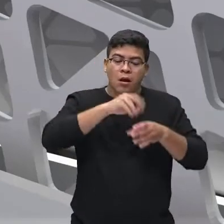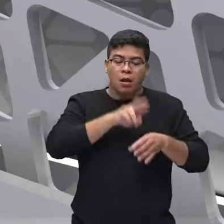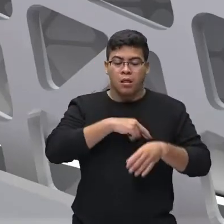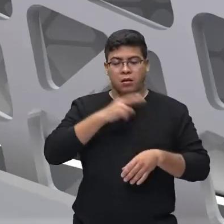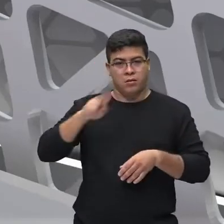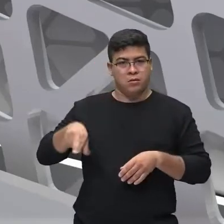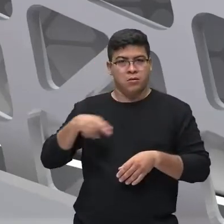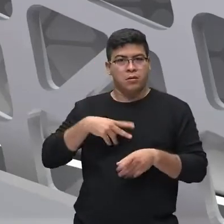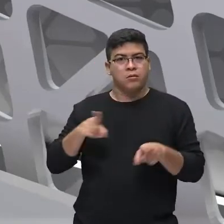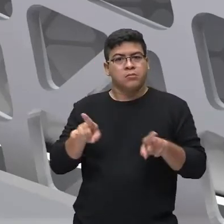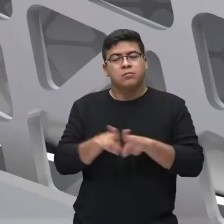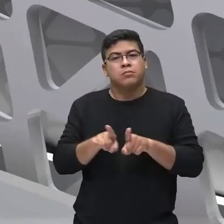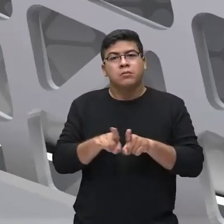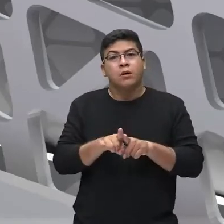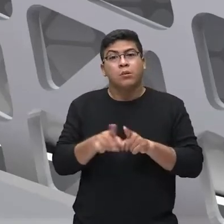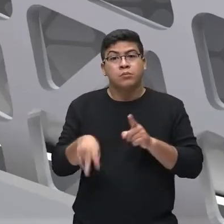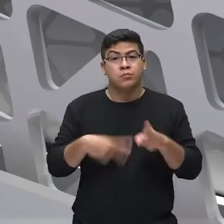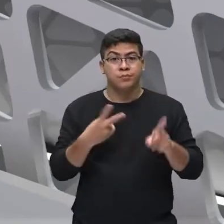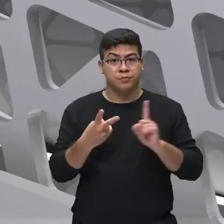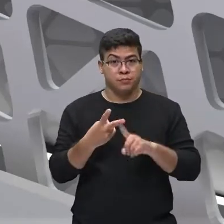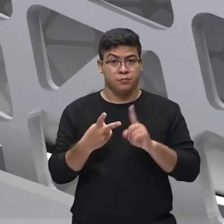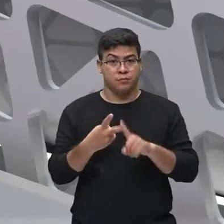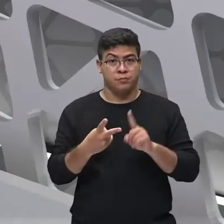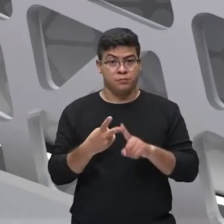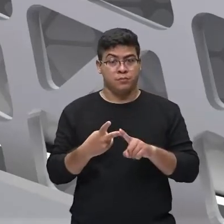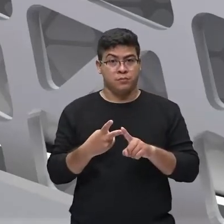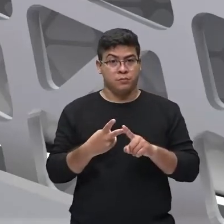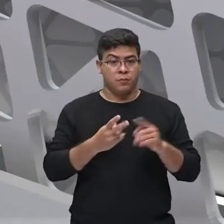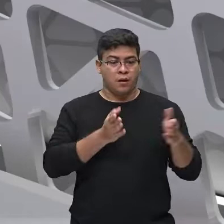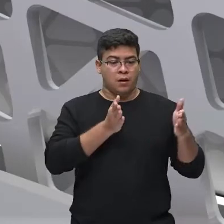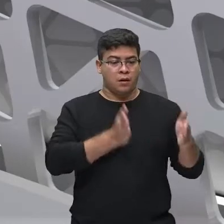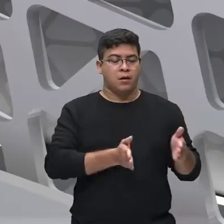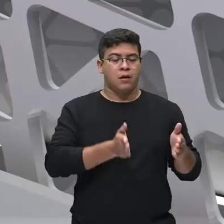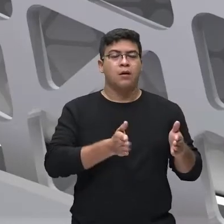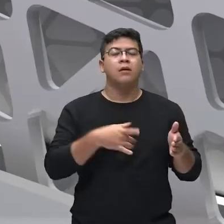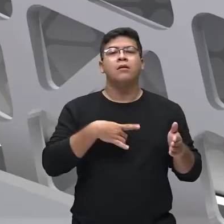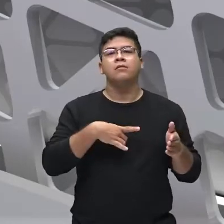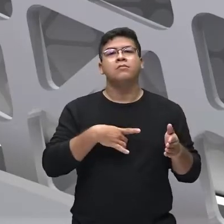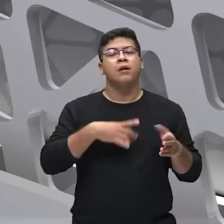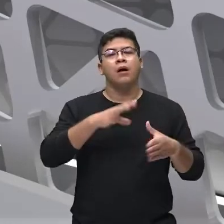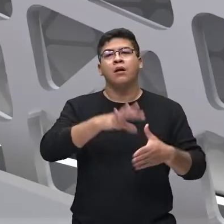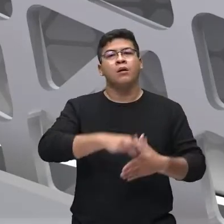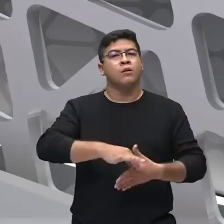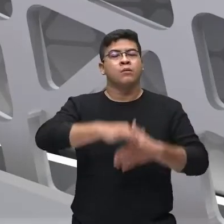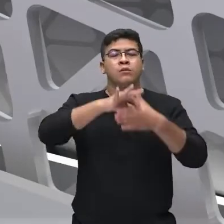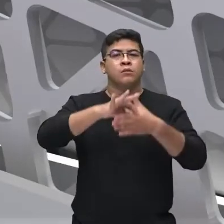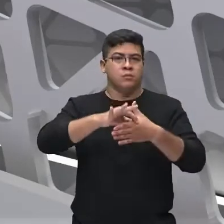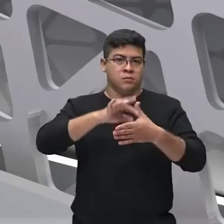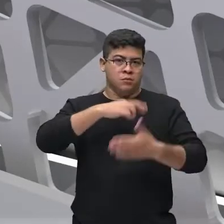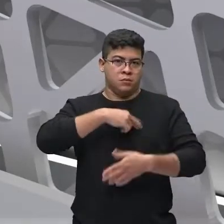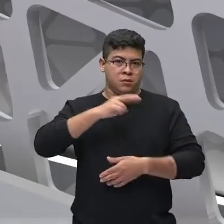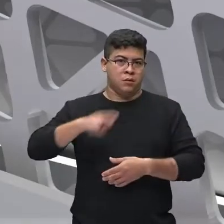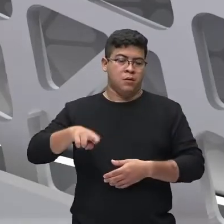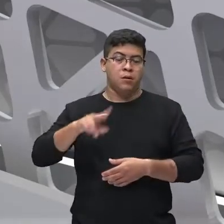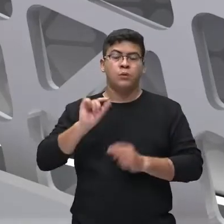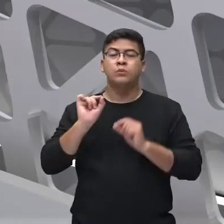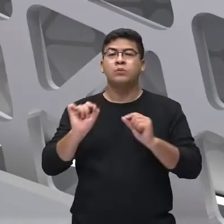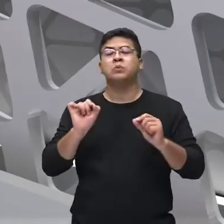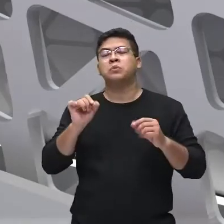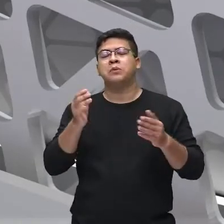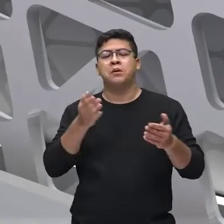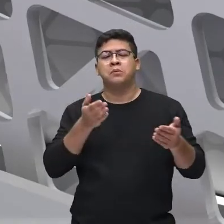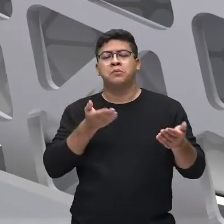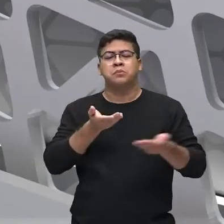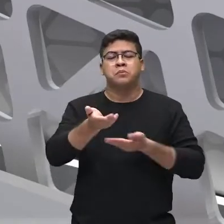E também, no segundo momento da nossa unidade, nós refletimos sobre as lideranças religiosas e o que elas têm a ver